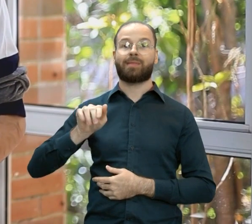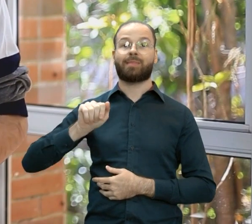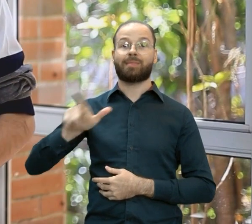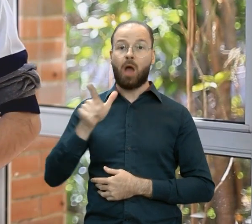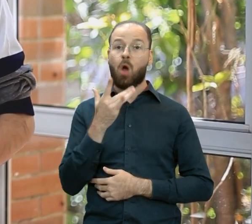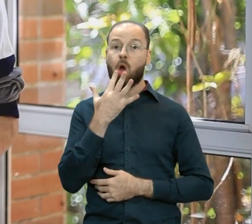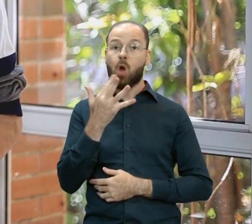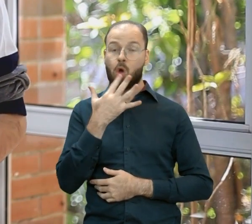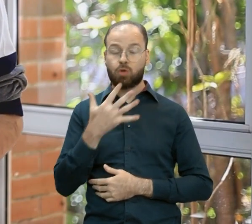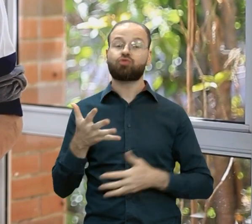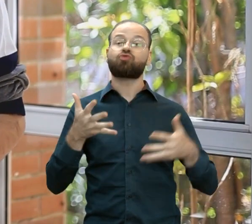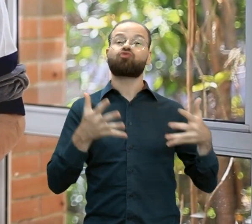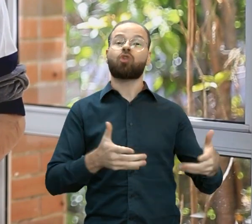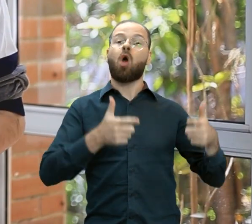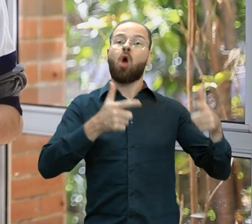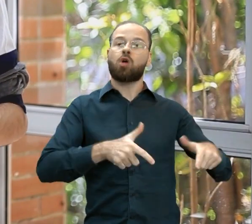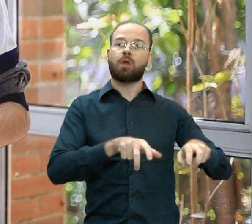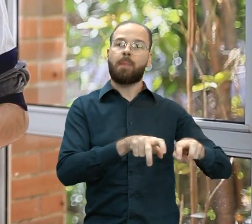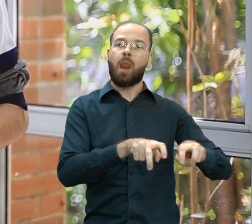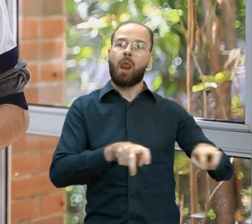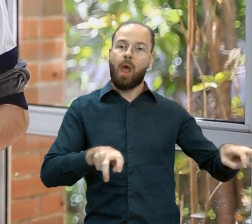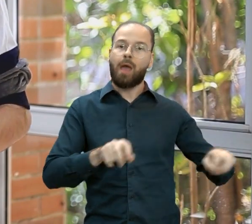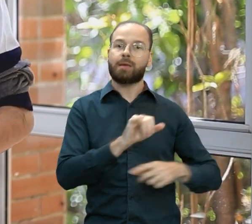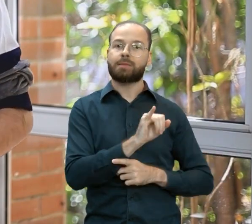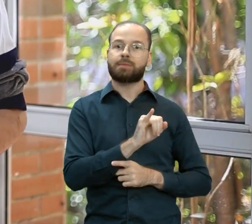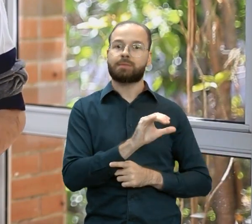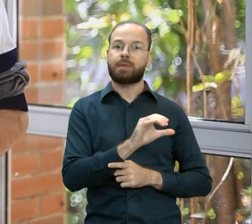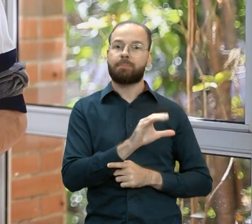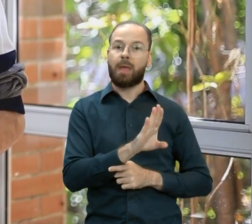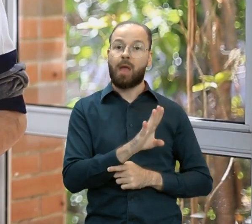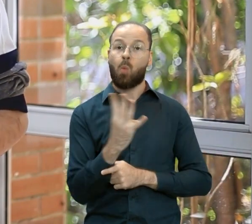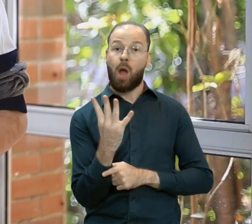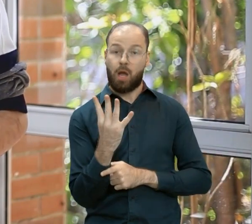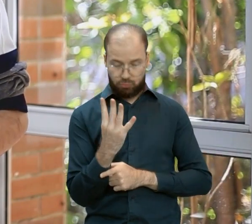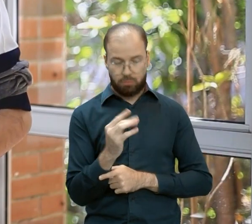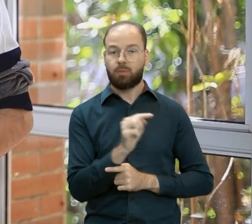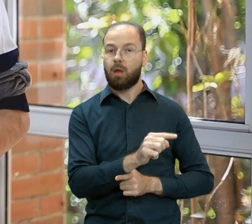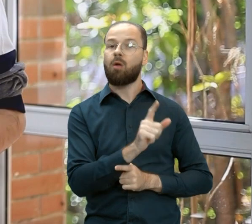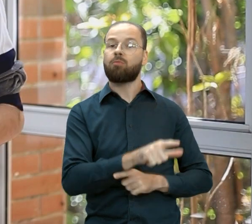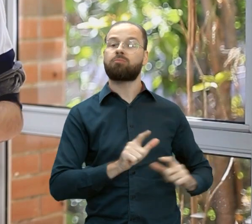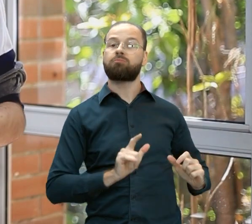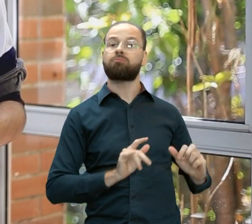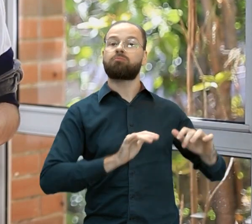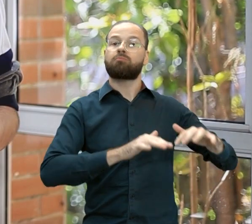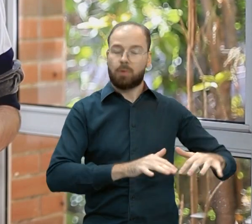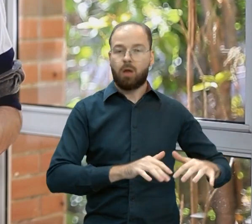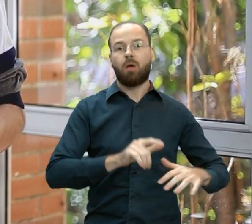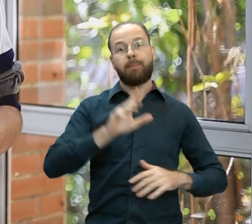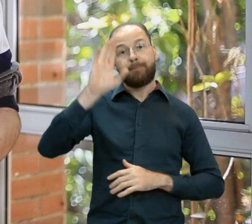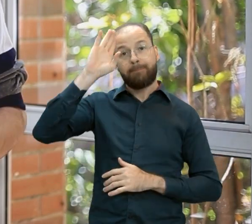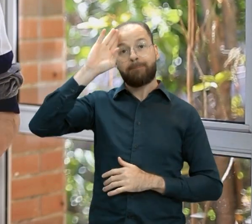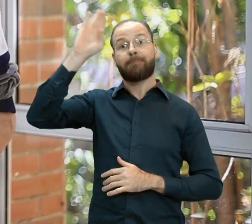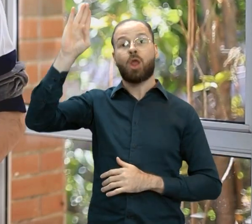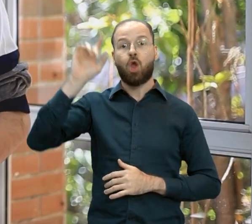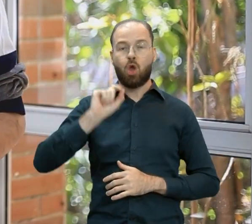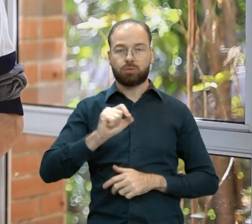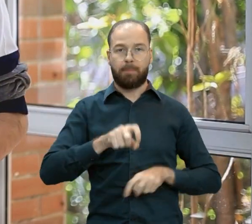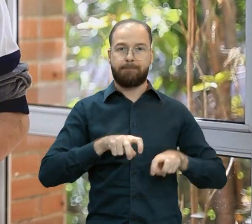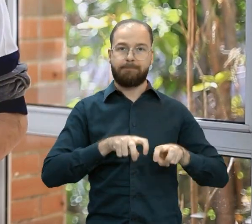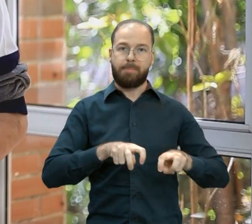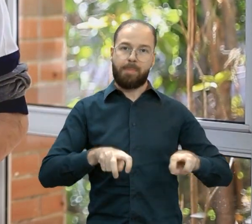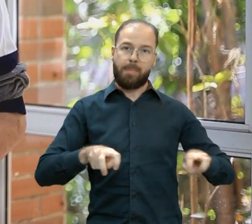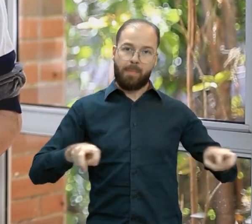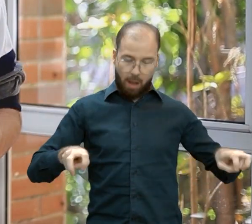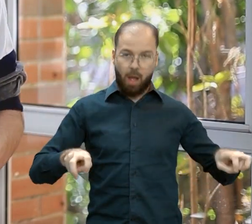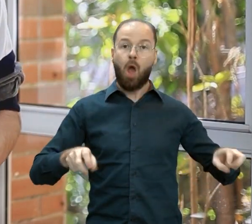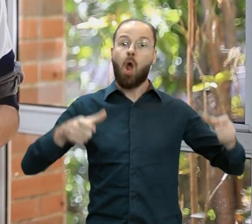estacionamento do ICB4. Ele é um espaço de convivência que questiona a prioridade dos automóveis e transforma o